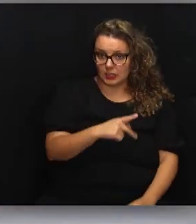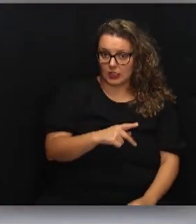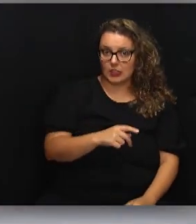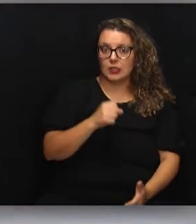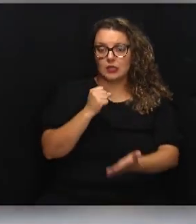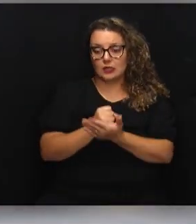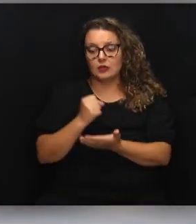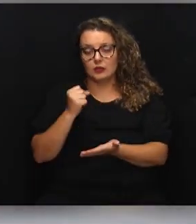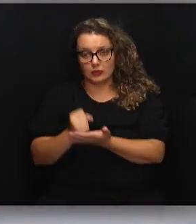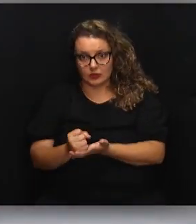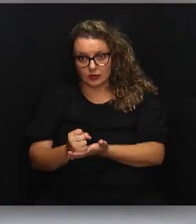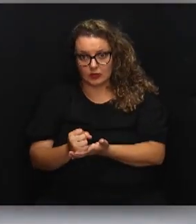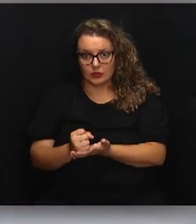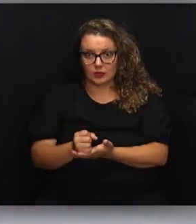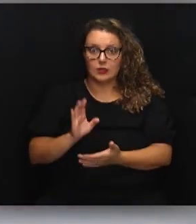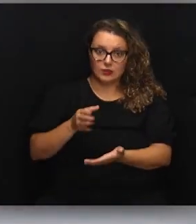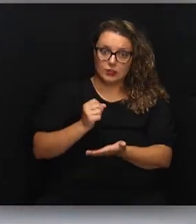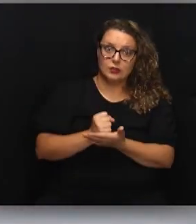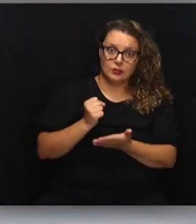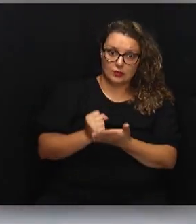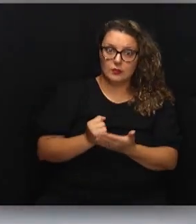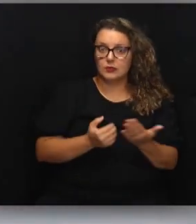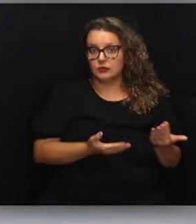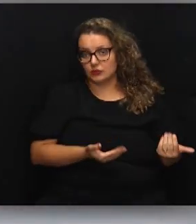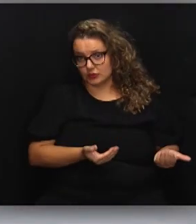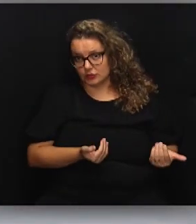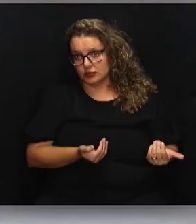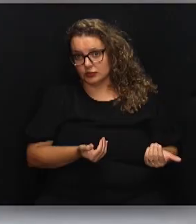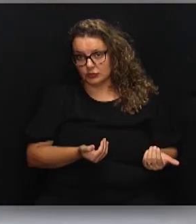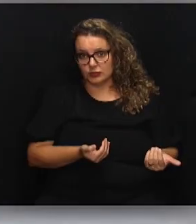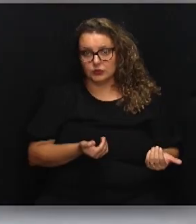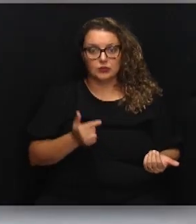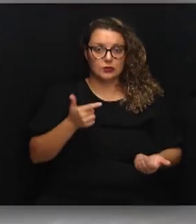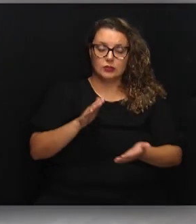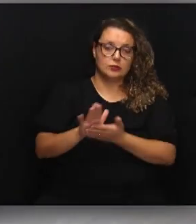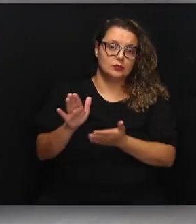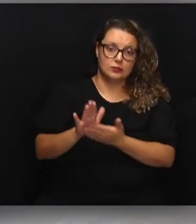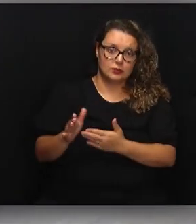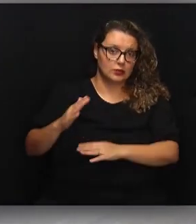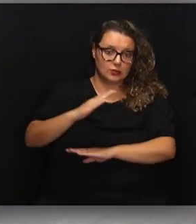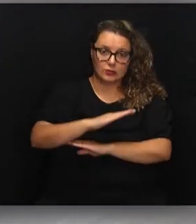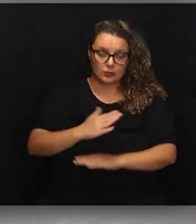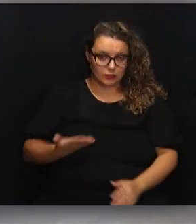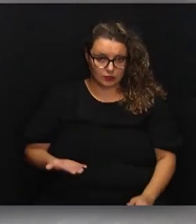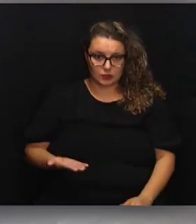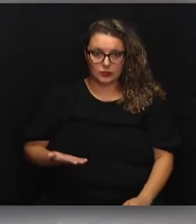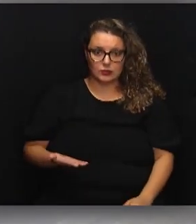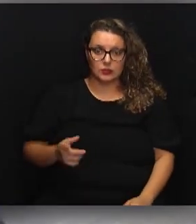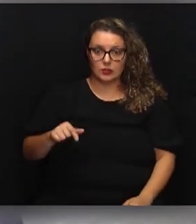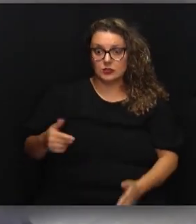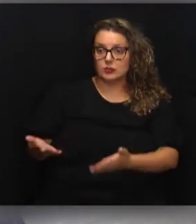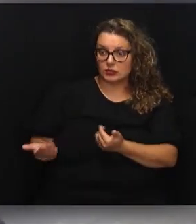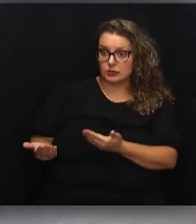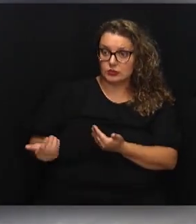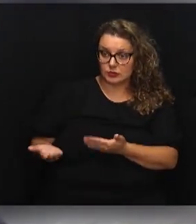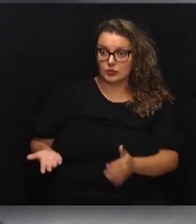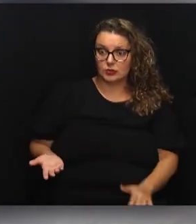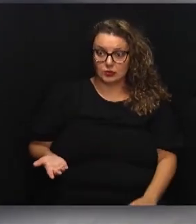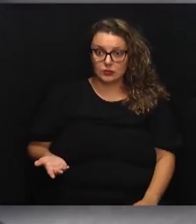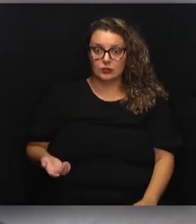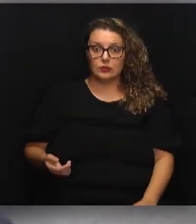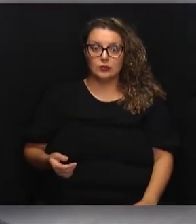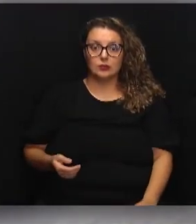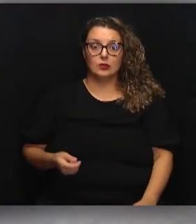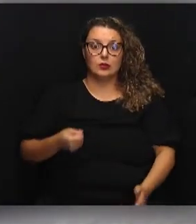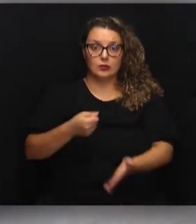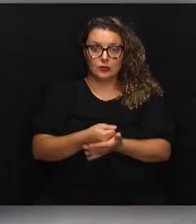contratar, já contratou na verdade esses jovens, né? Isso não tem custo para a Câmara, e são jovens que estão cumprindo